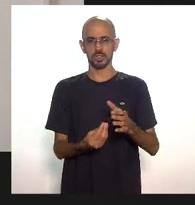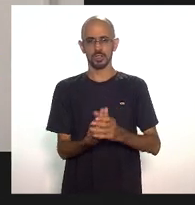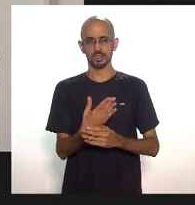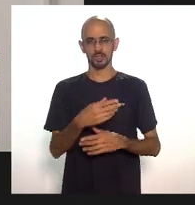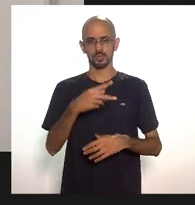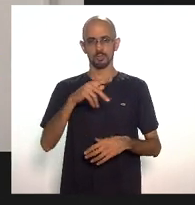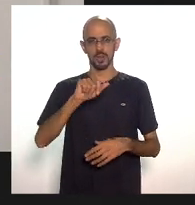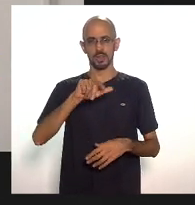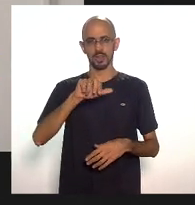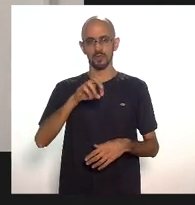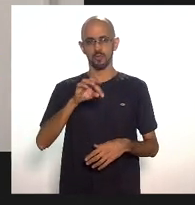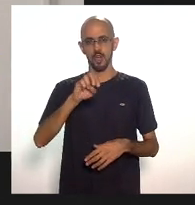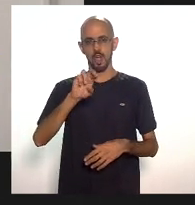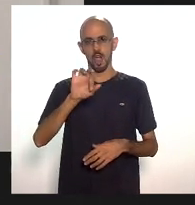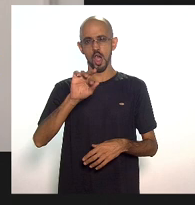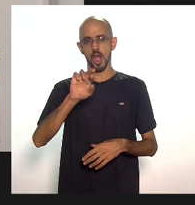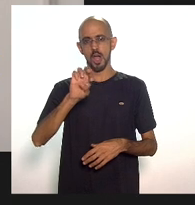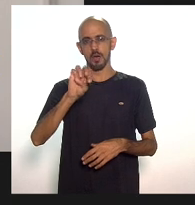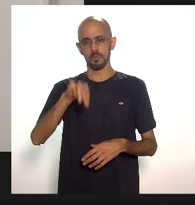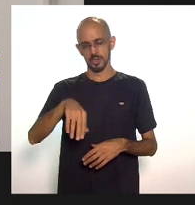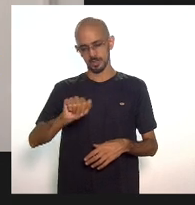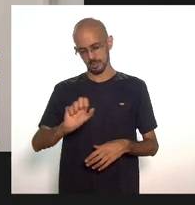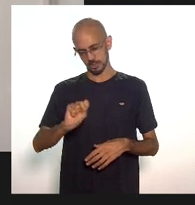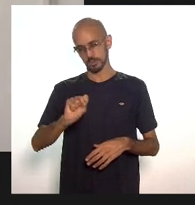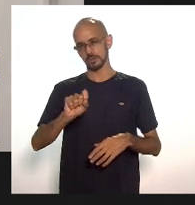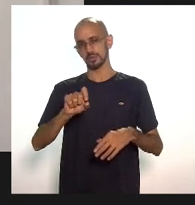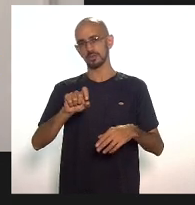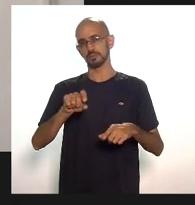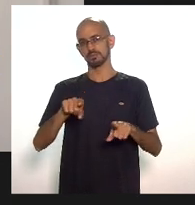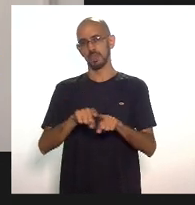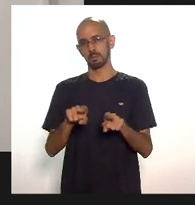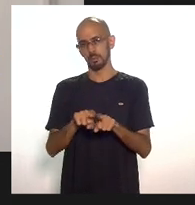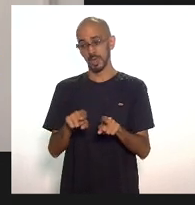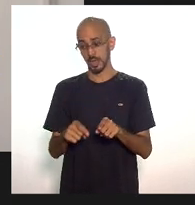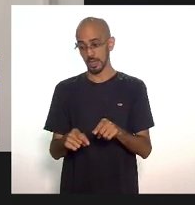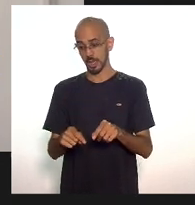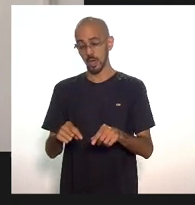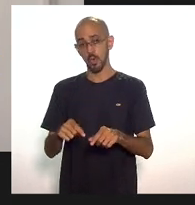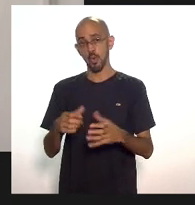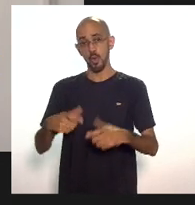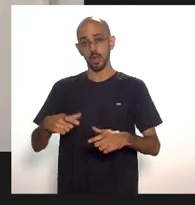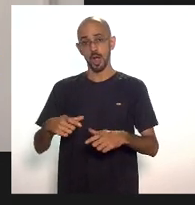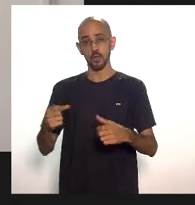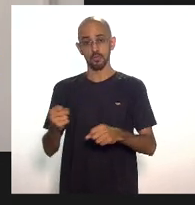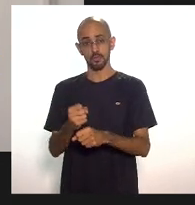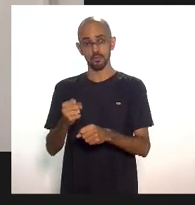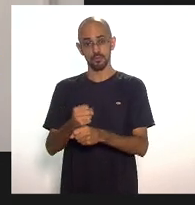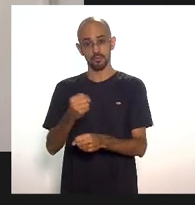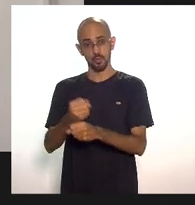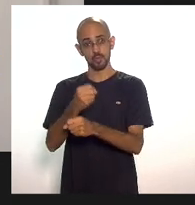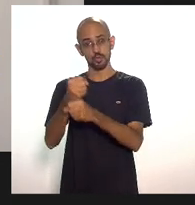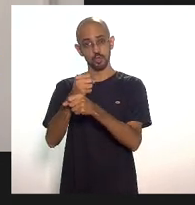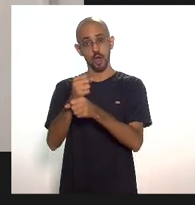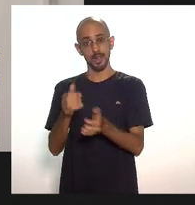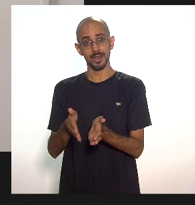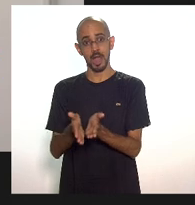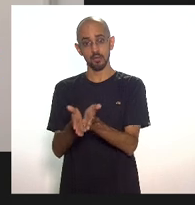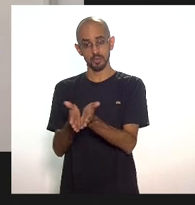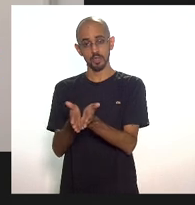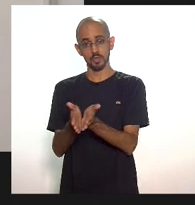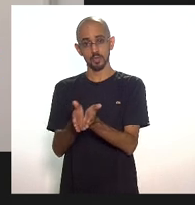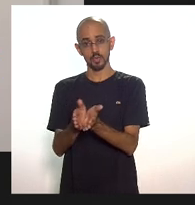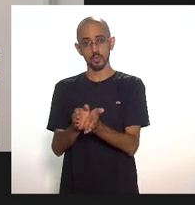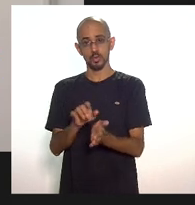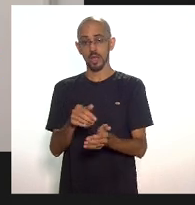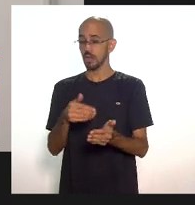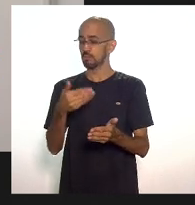de navios-plataformas, através dos estaleiros de maior porte aqui do nosso estado, ele realmente perdeu a